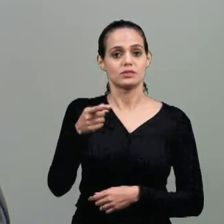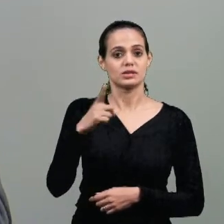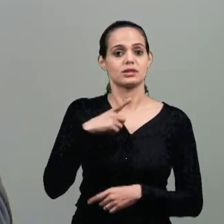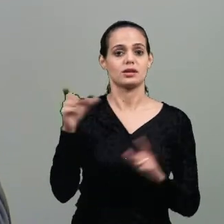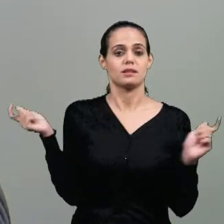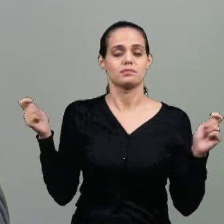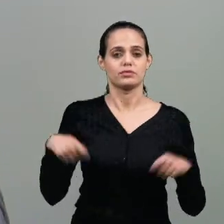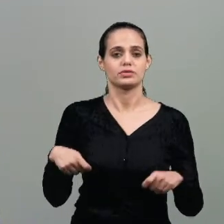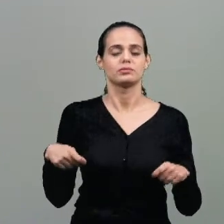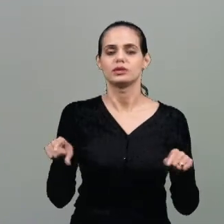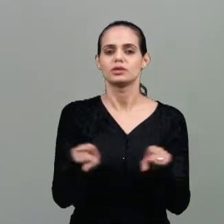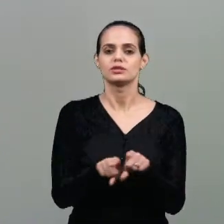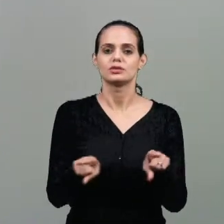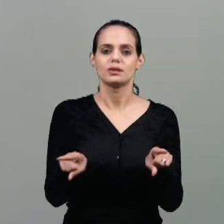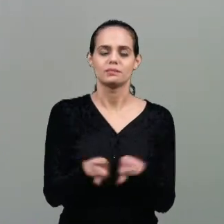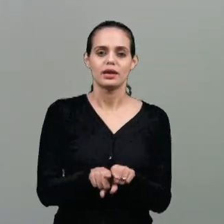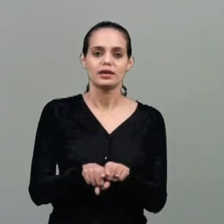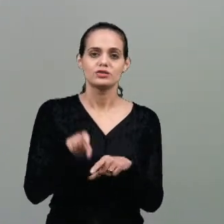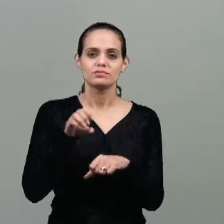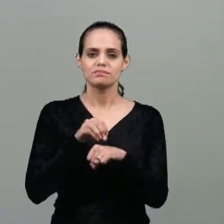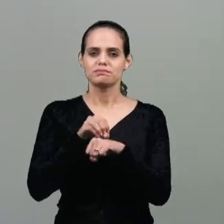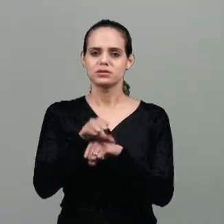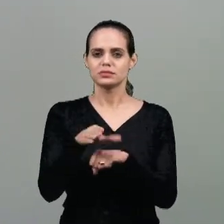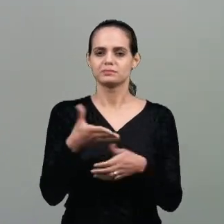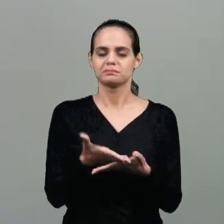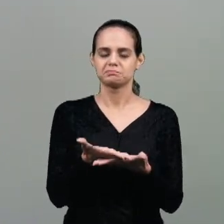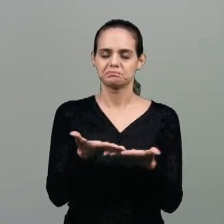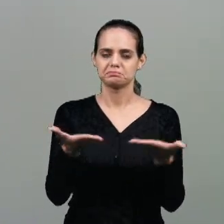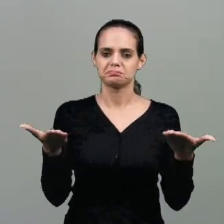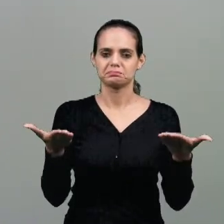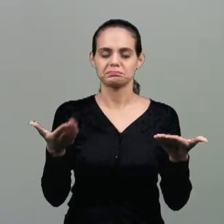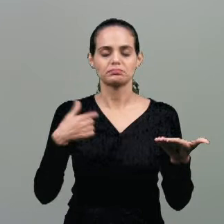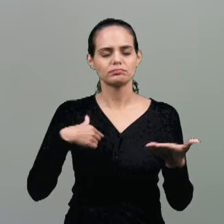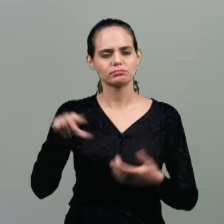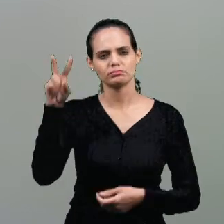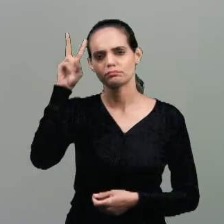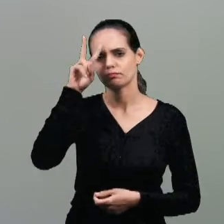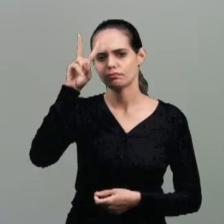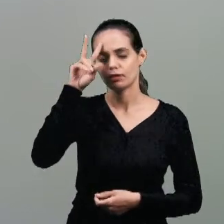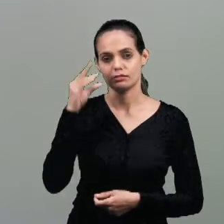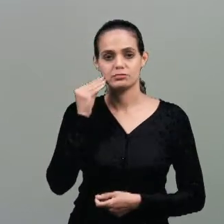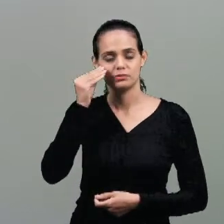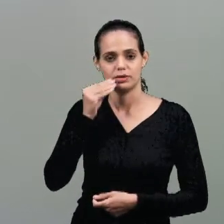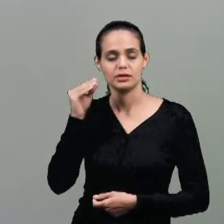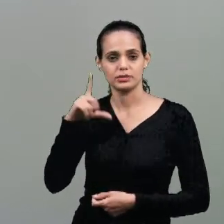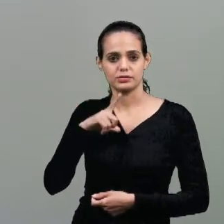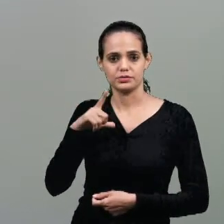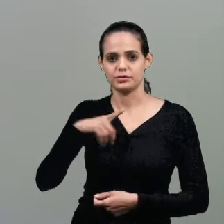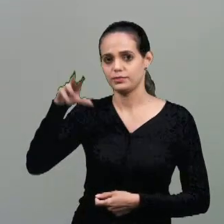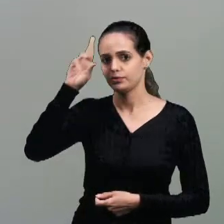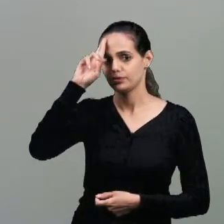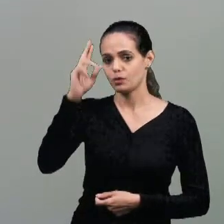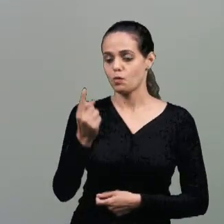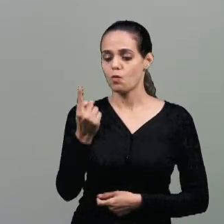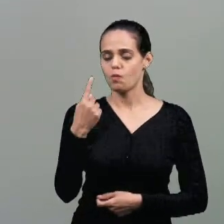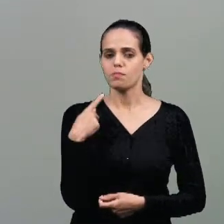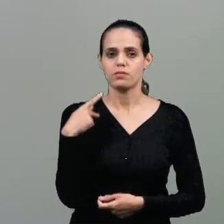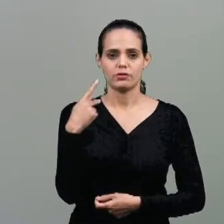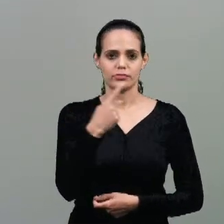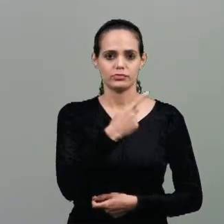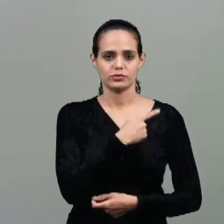de transmitir. Eu me lembro de uma experiência que eu tive com o Senhor, com um pastor, foi o